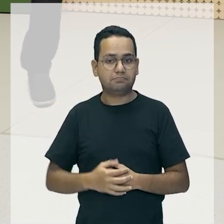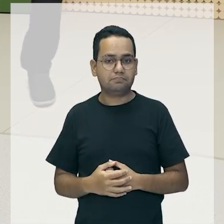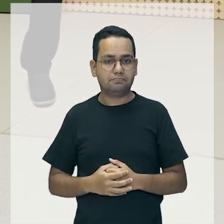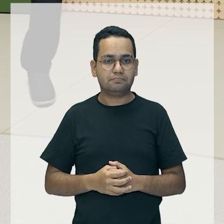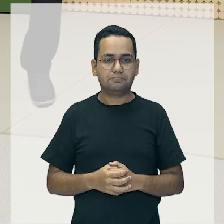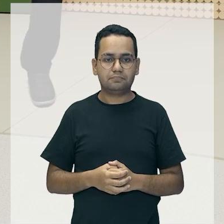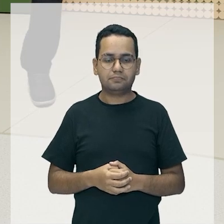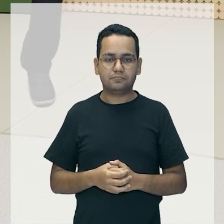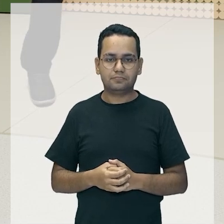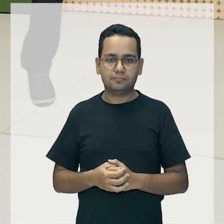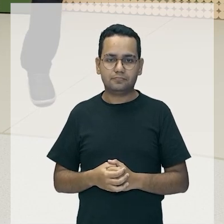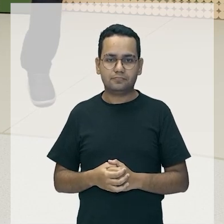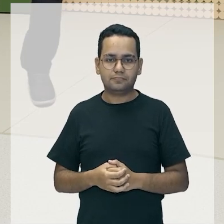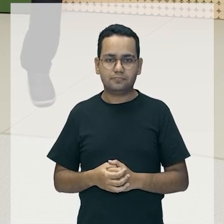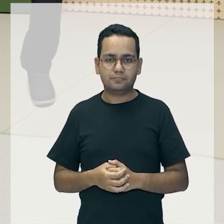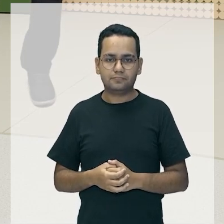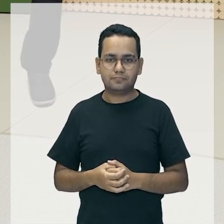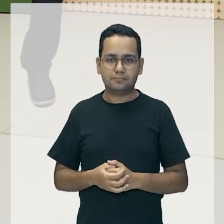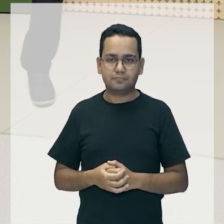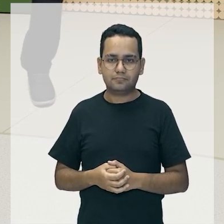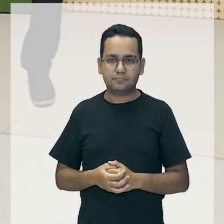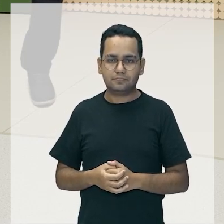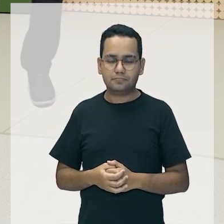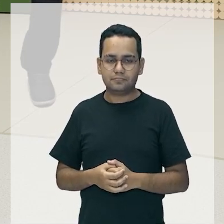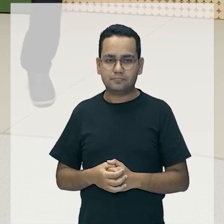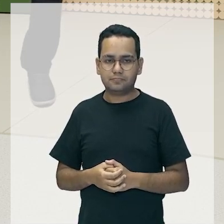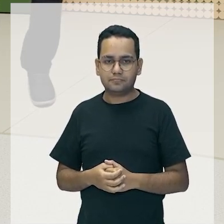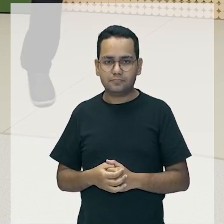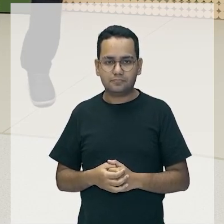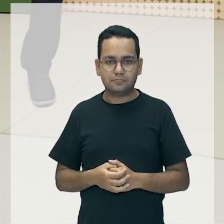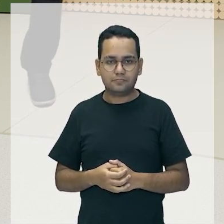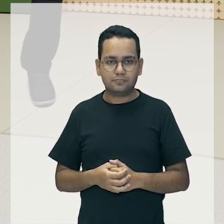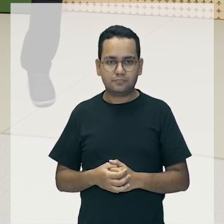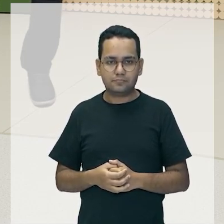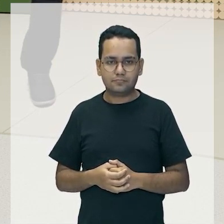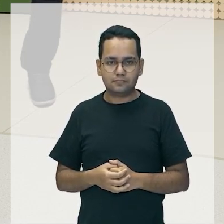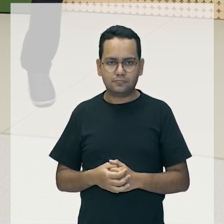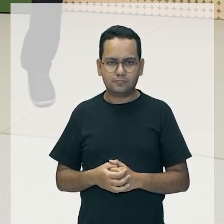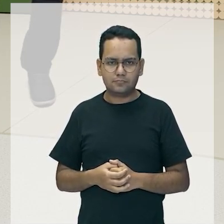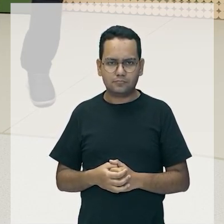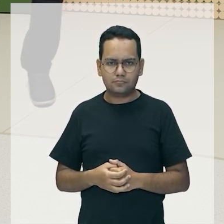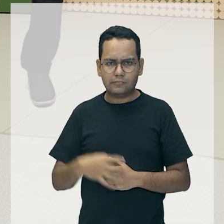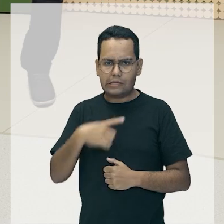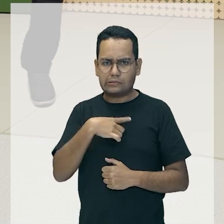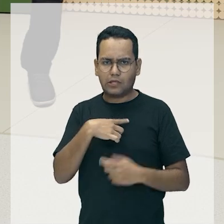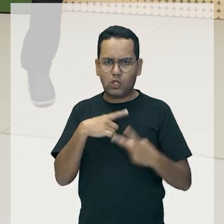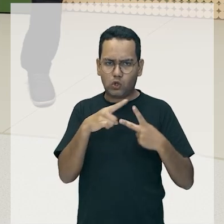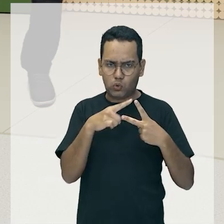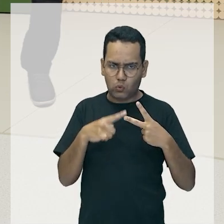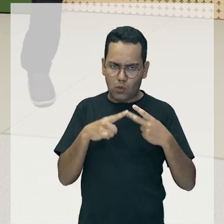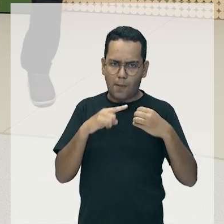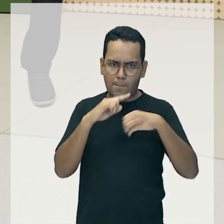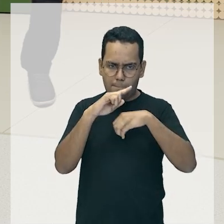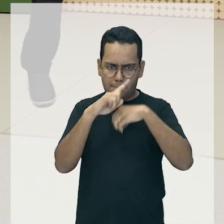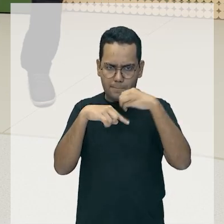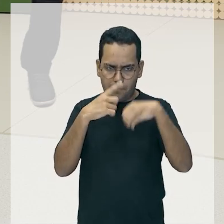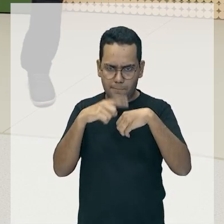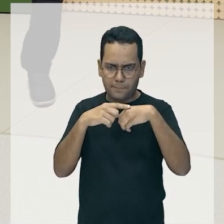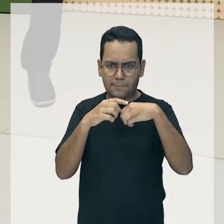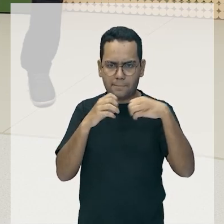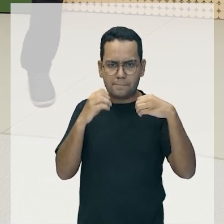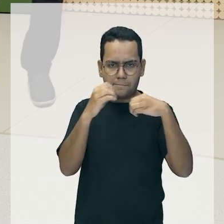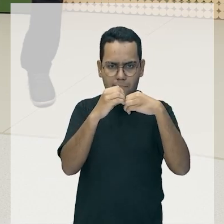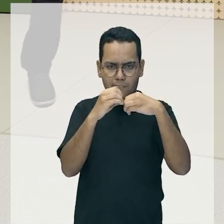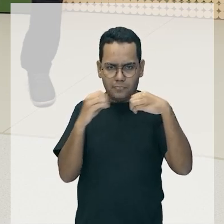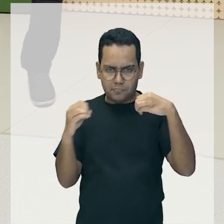ó. Então, eu tenho, como vocês puderam ver ali, 2 elementos se juntando,